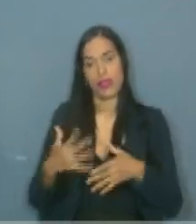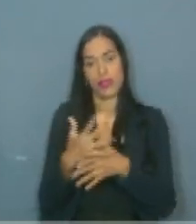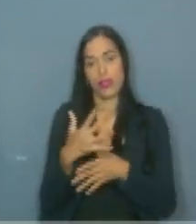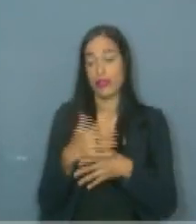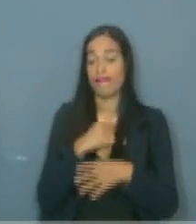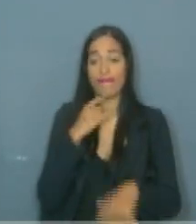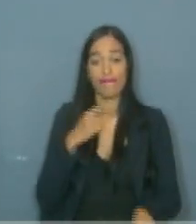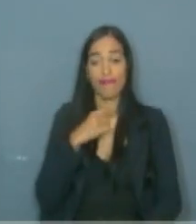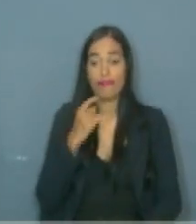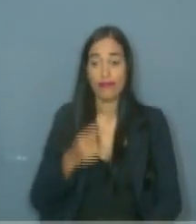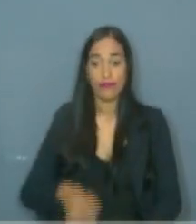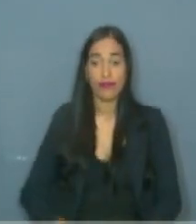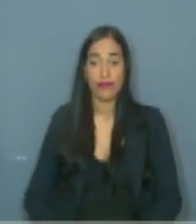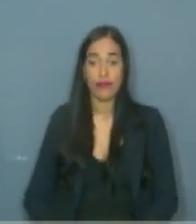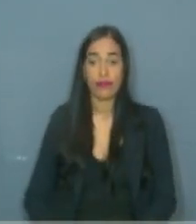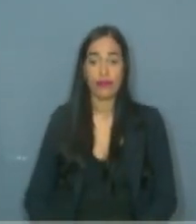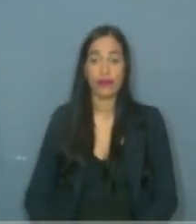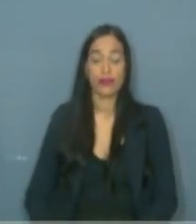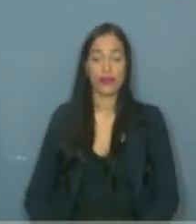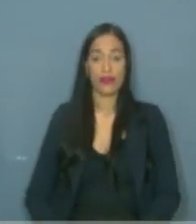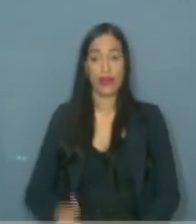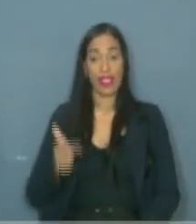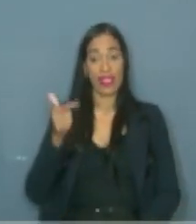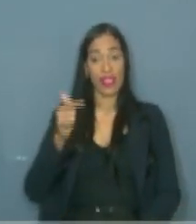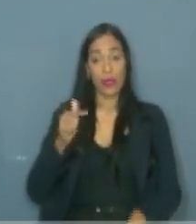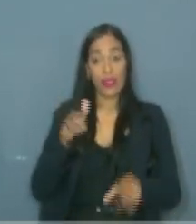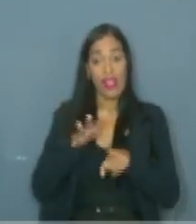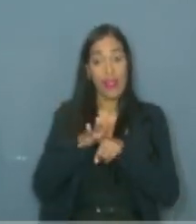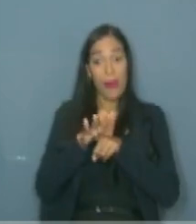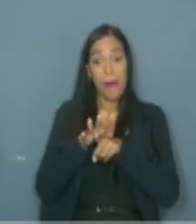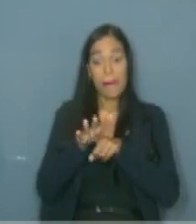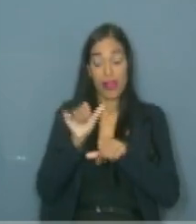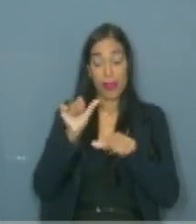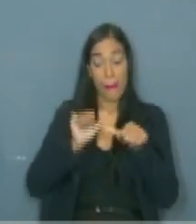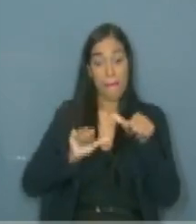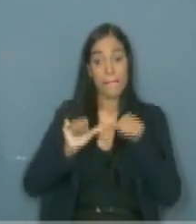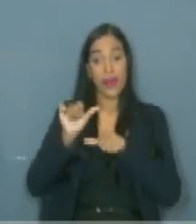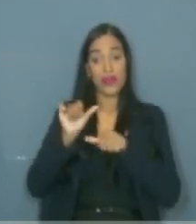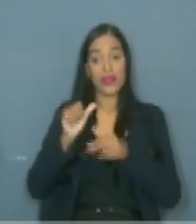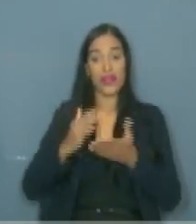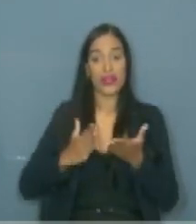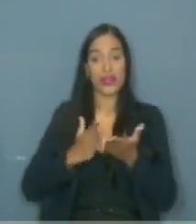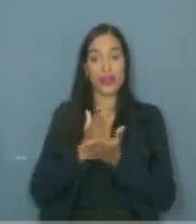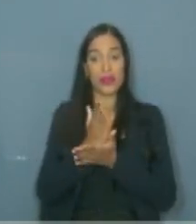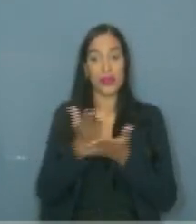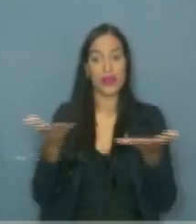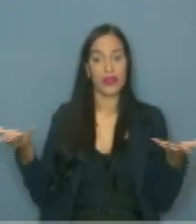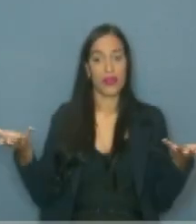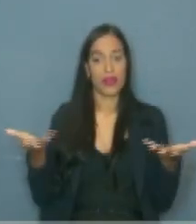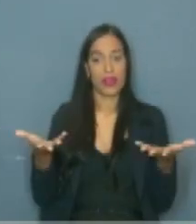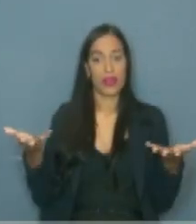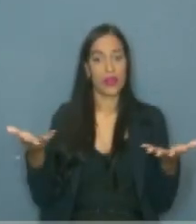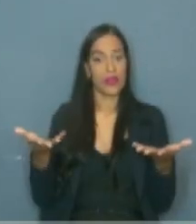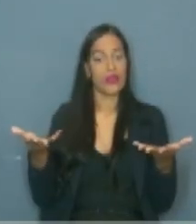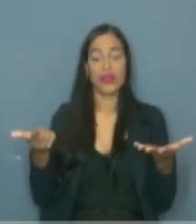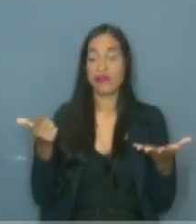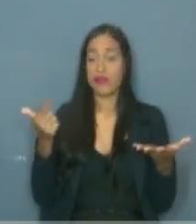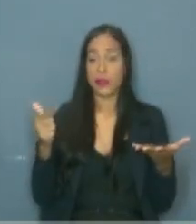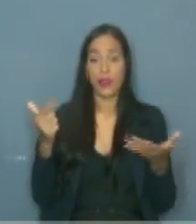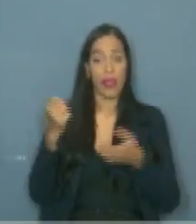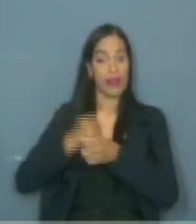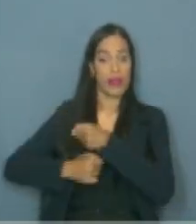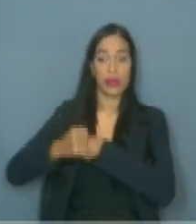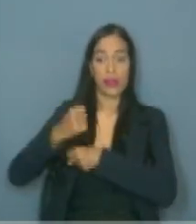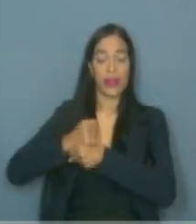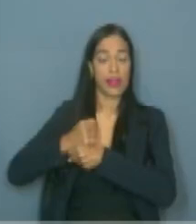conseguir. Não há nenhuma emenda modificativa sendo aprovada nesta casa hoje, como não houve no ano passado, como